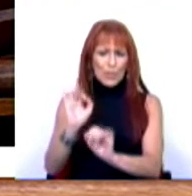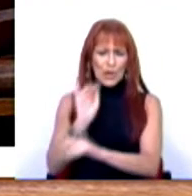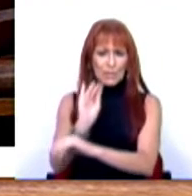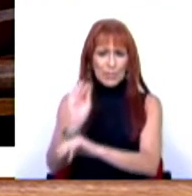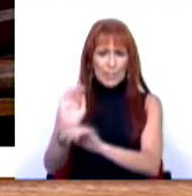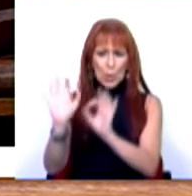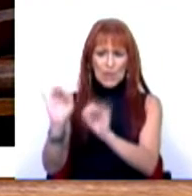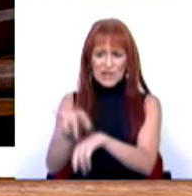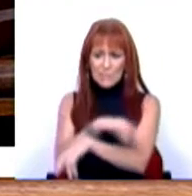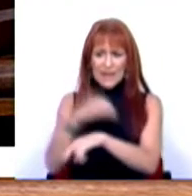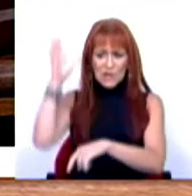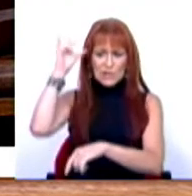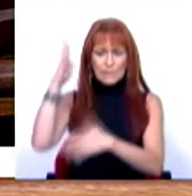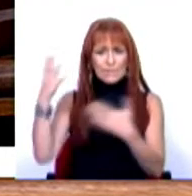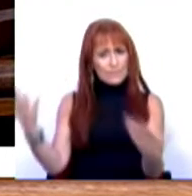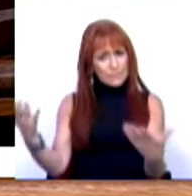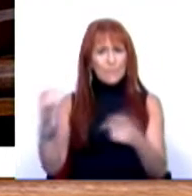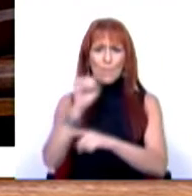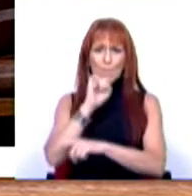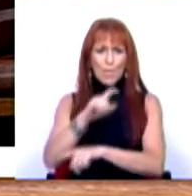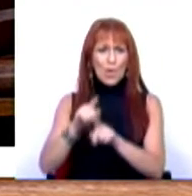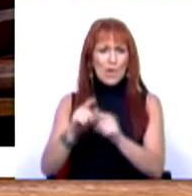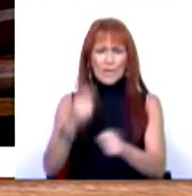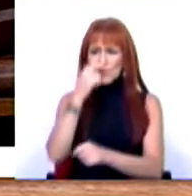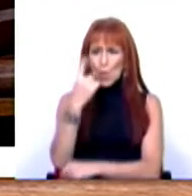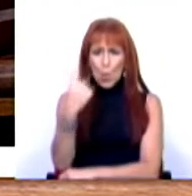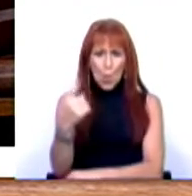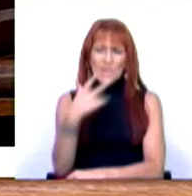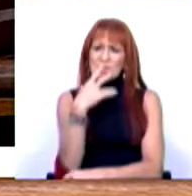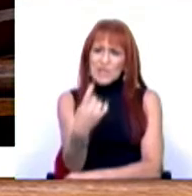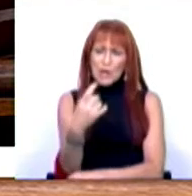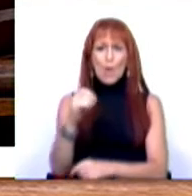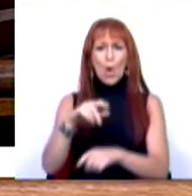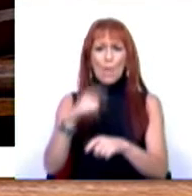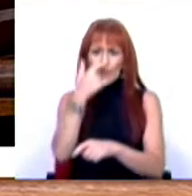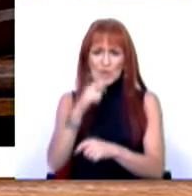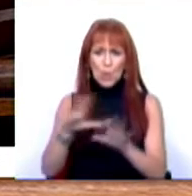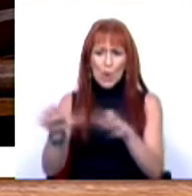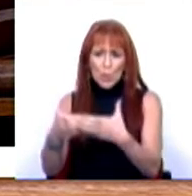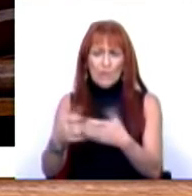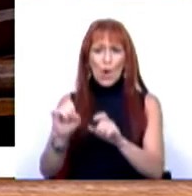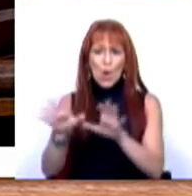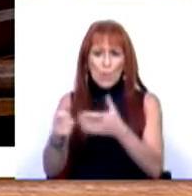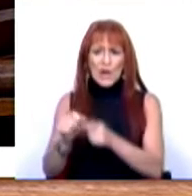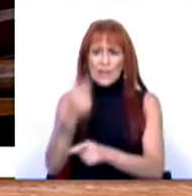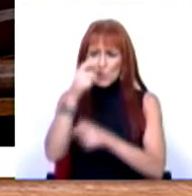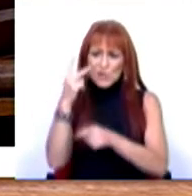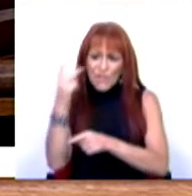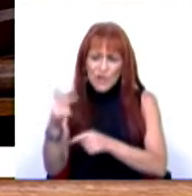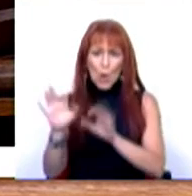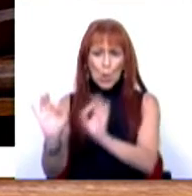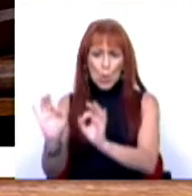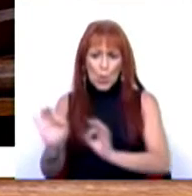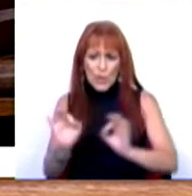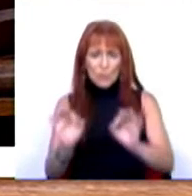alimentação e cuidados médico-veterinários são assegurados por uma pessoa singular ou coletiva ou comunidade de moradores ou